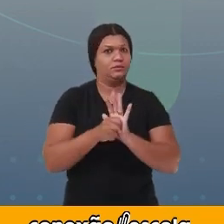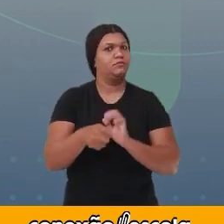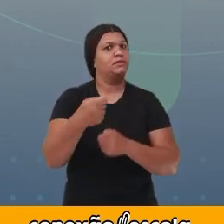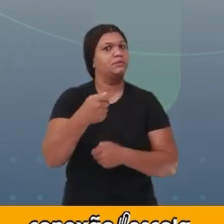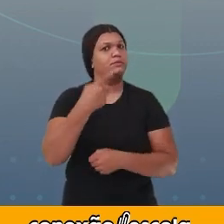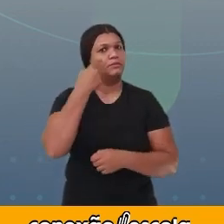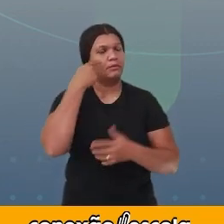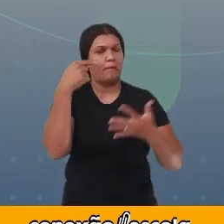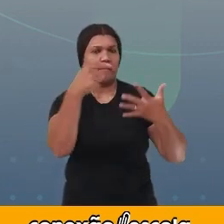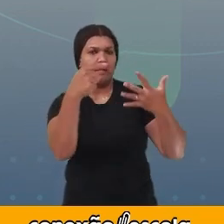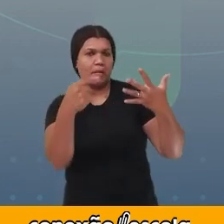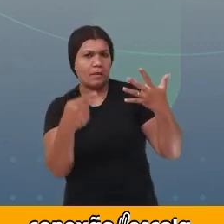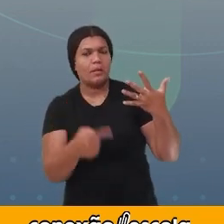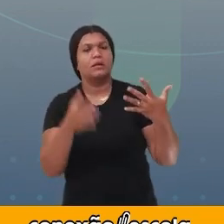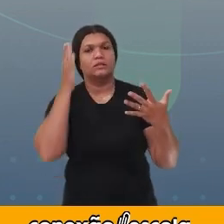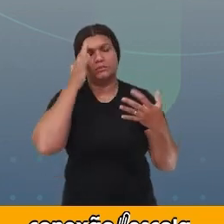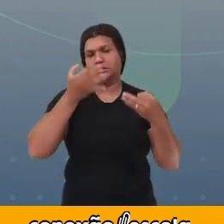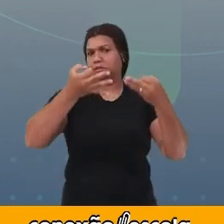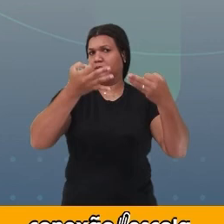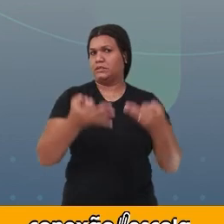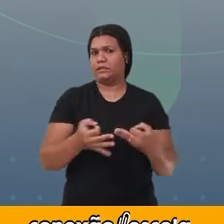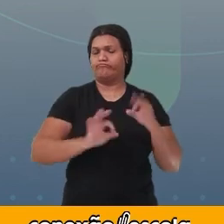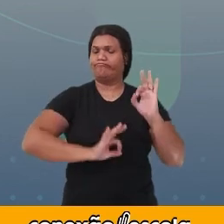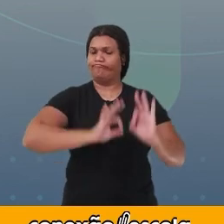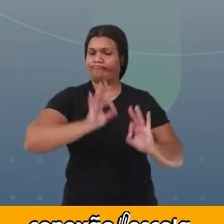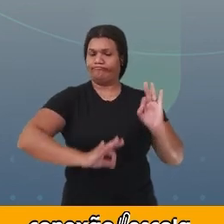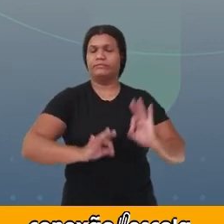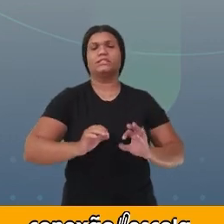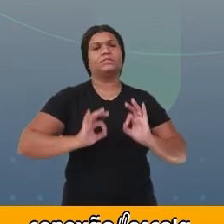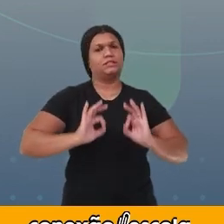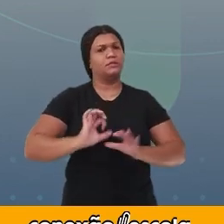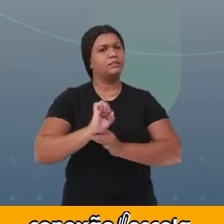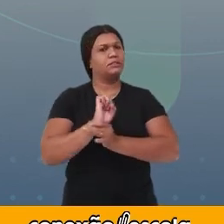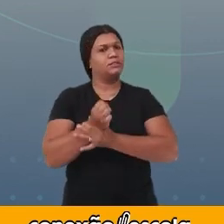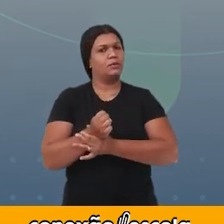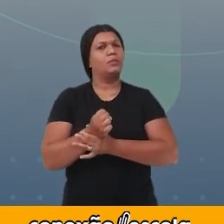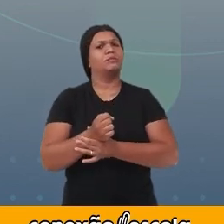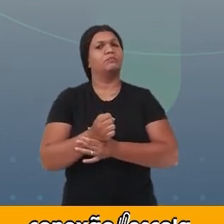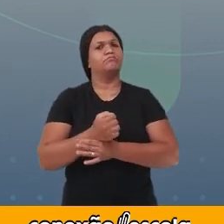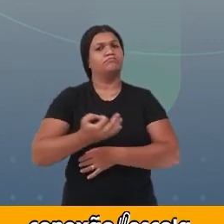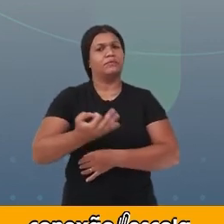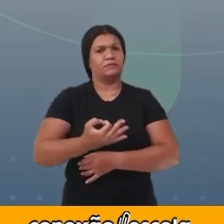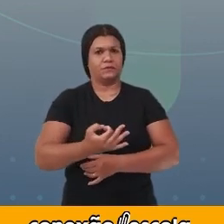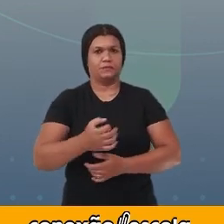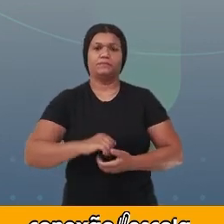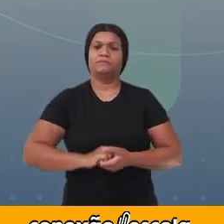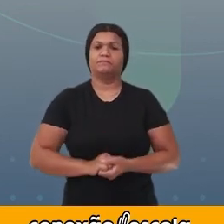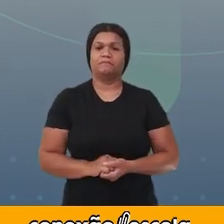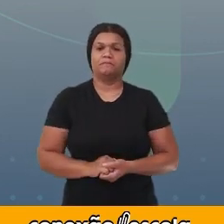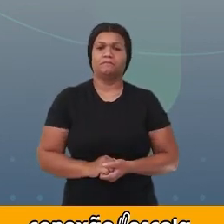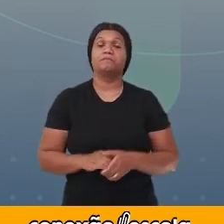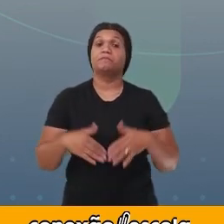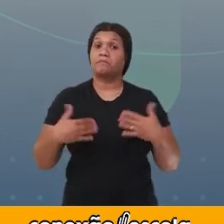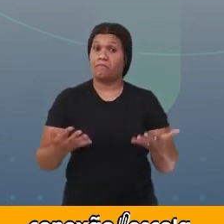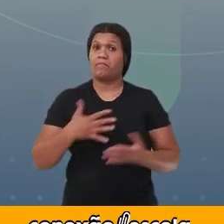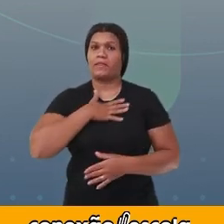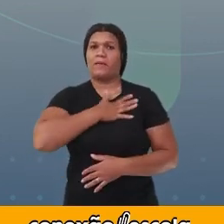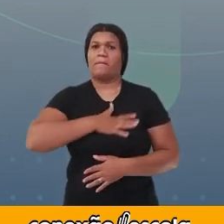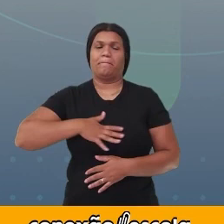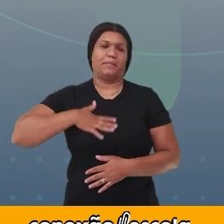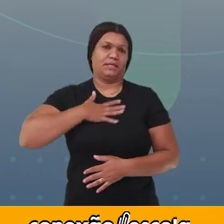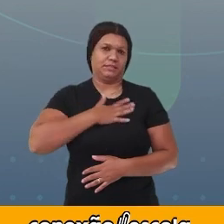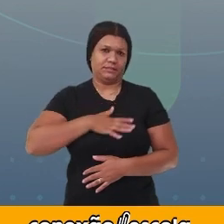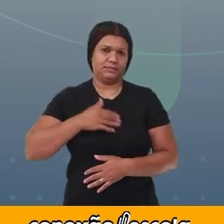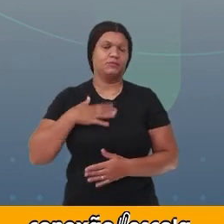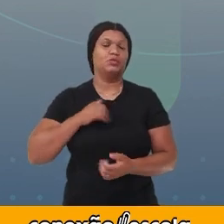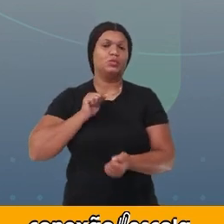considere todos esses elementos para fazer um planejamento seguro e bem feito. Bem, Foi um prazer enorme